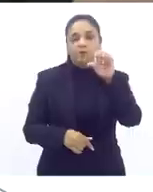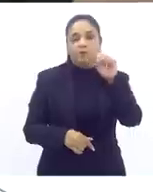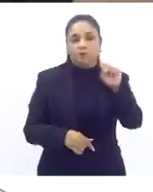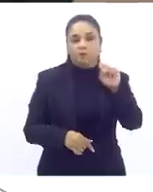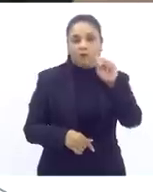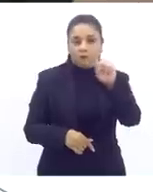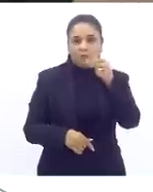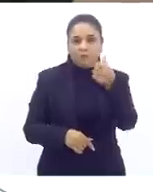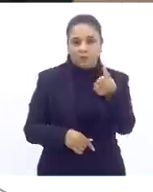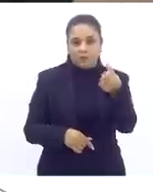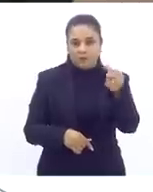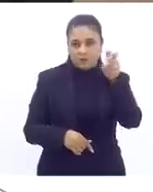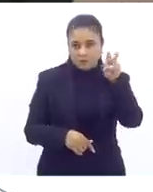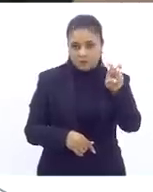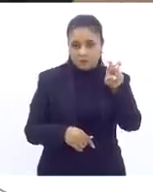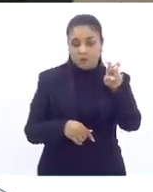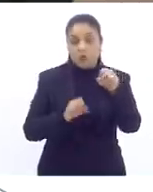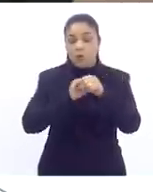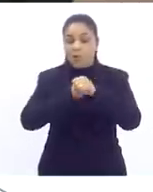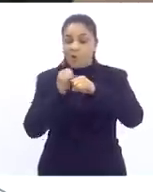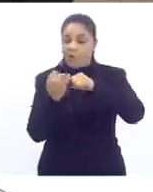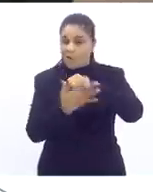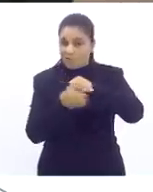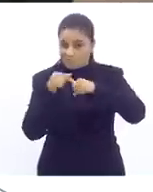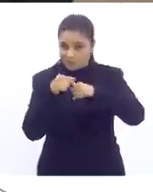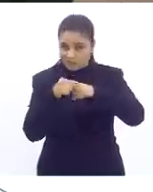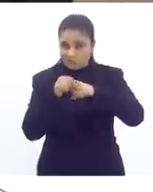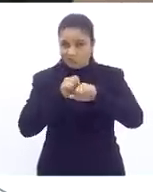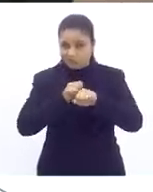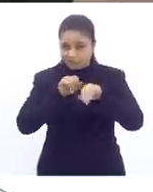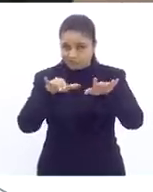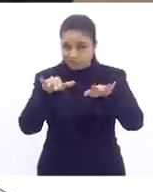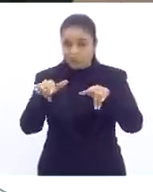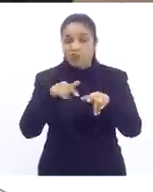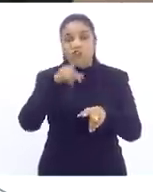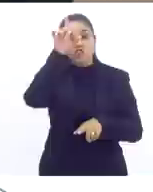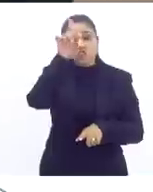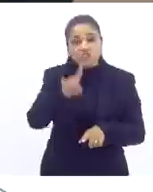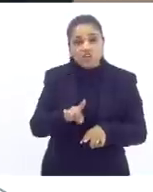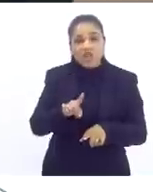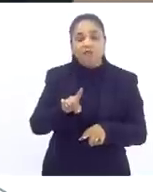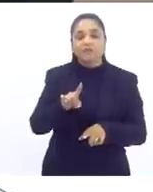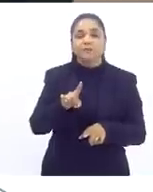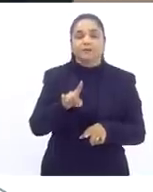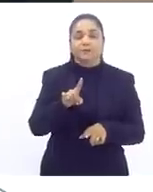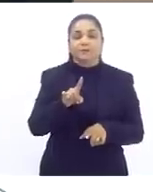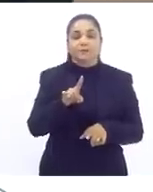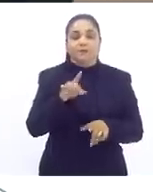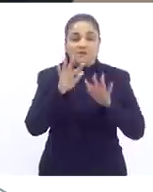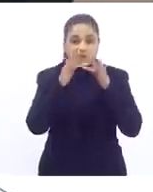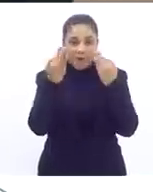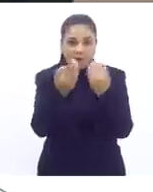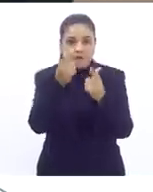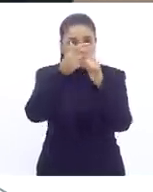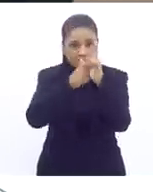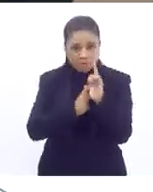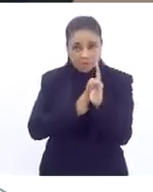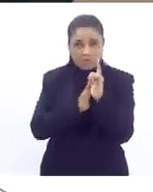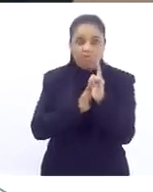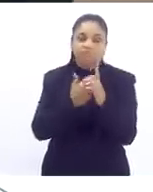a convite como doença que dá direito aos dependente de receber o benefício